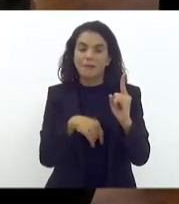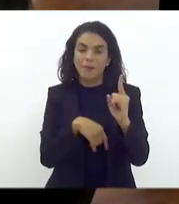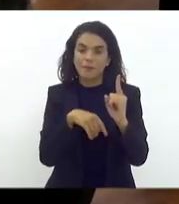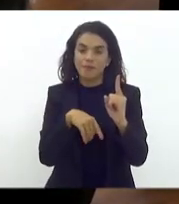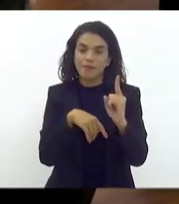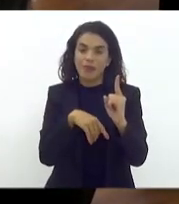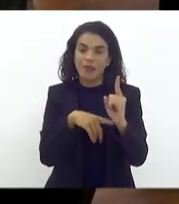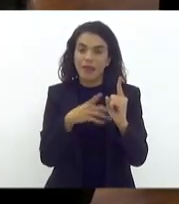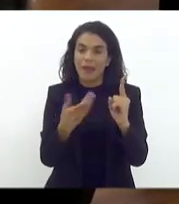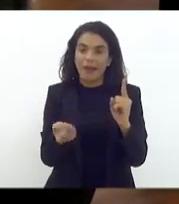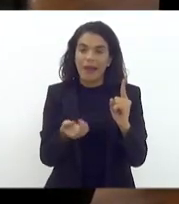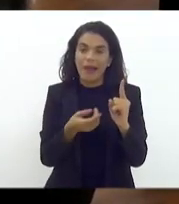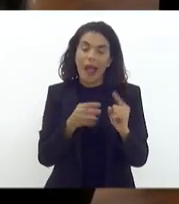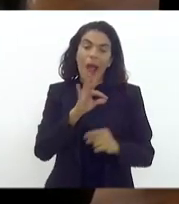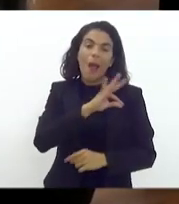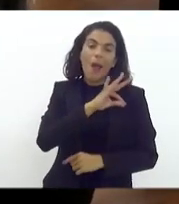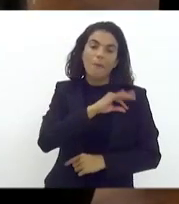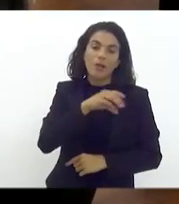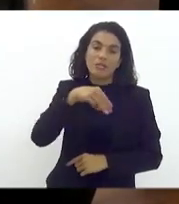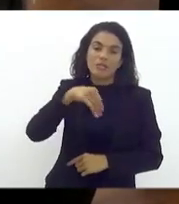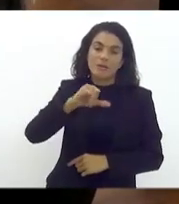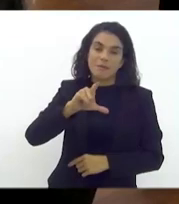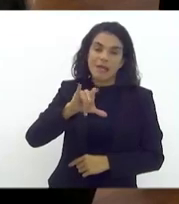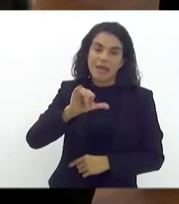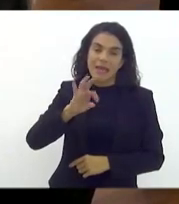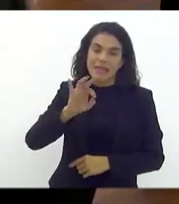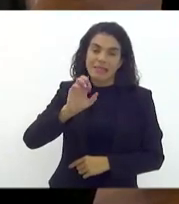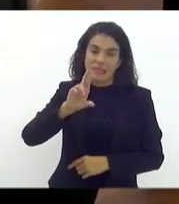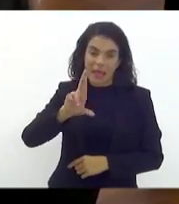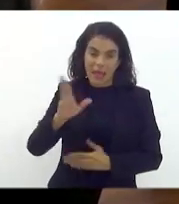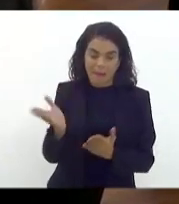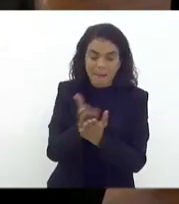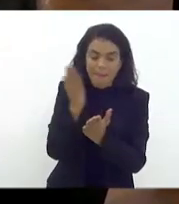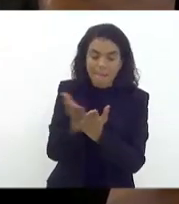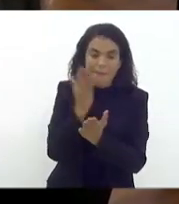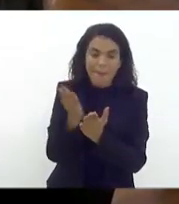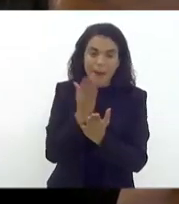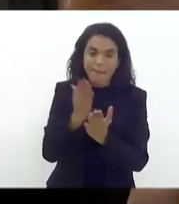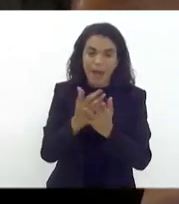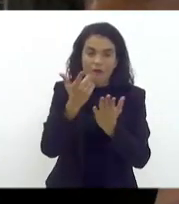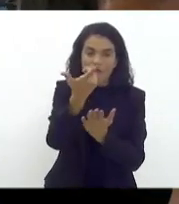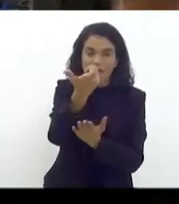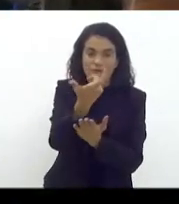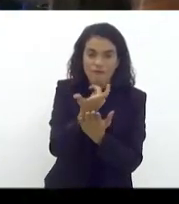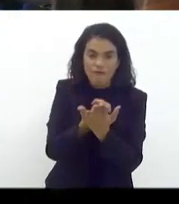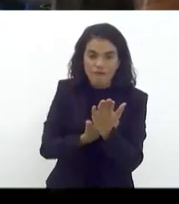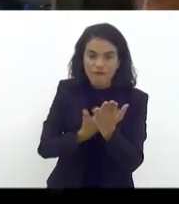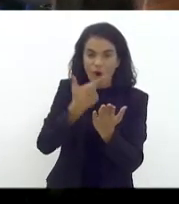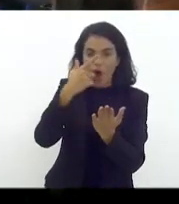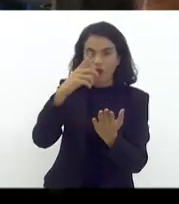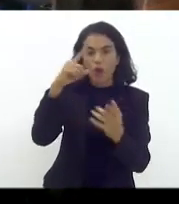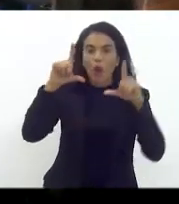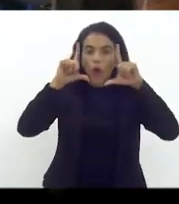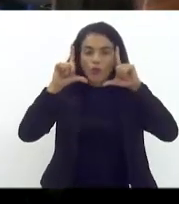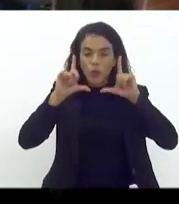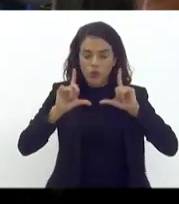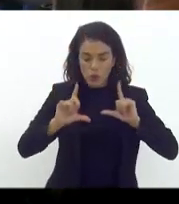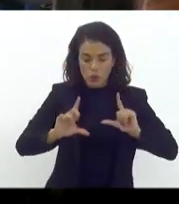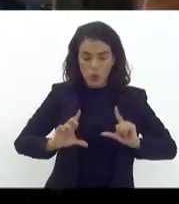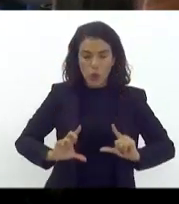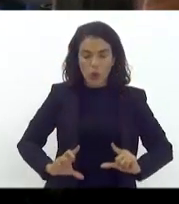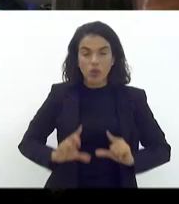primeiro a polícia militar apresenta fotos lendo Esse é o primeiro ou presencialmente ou